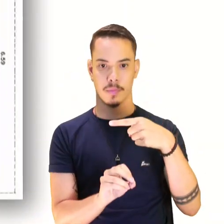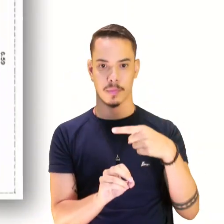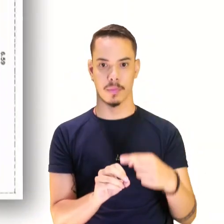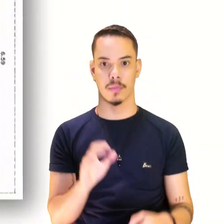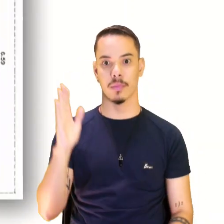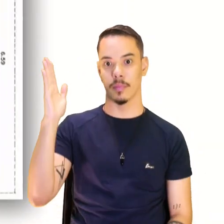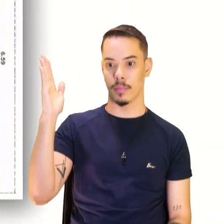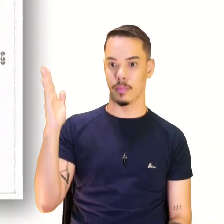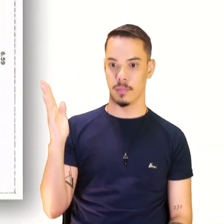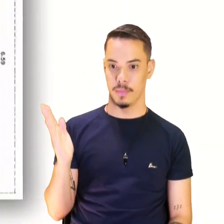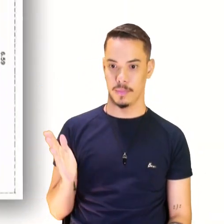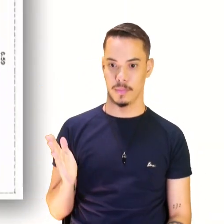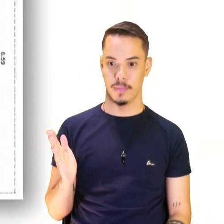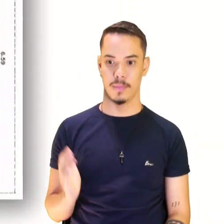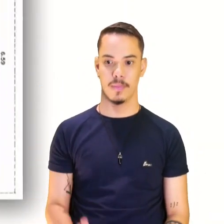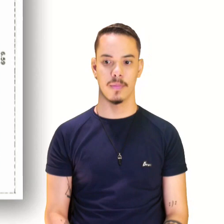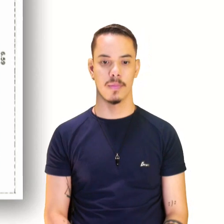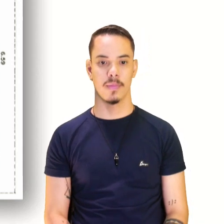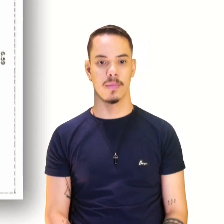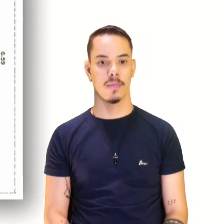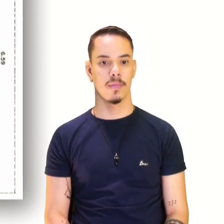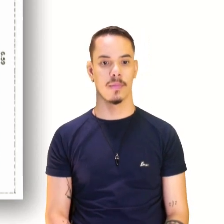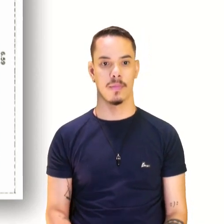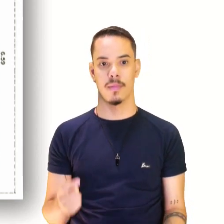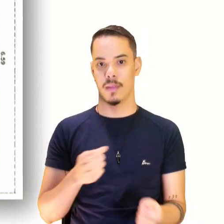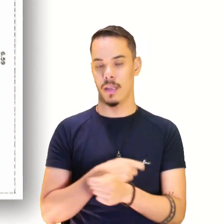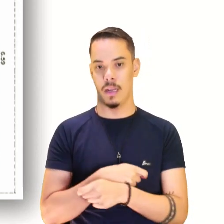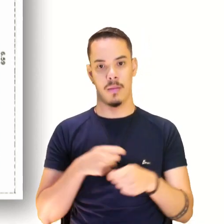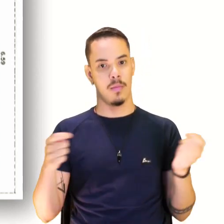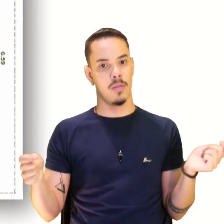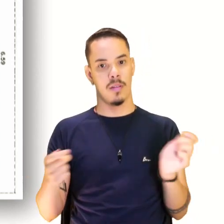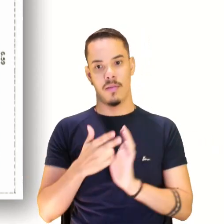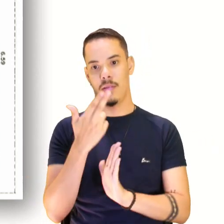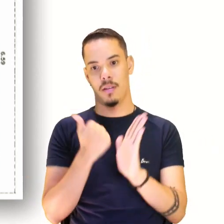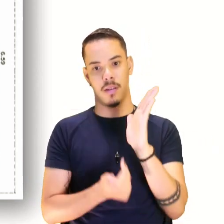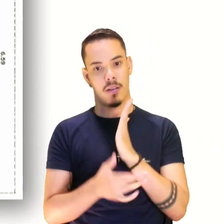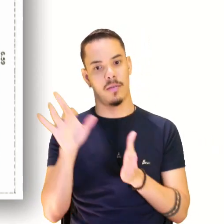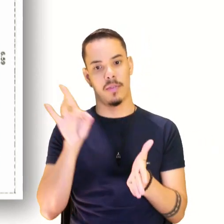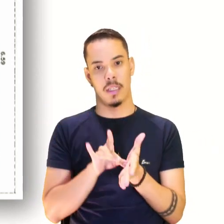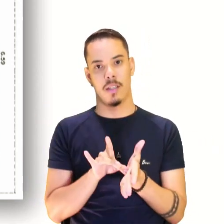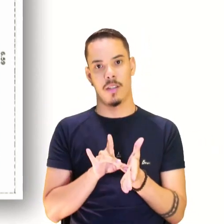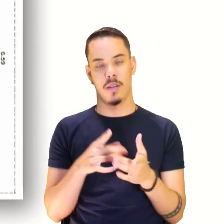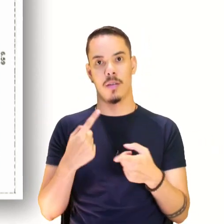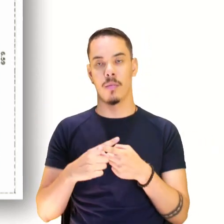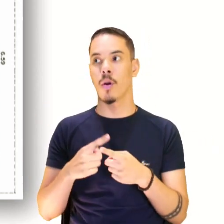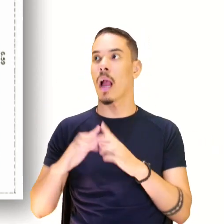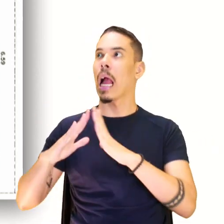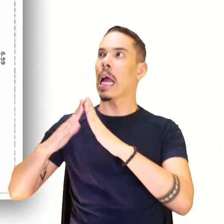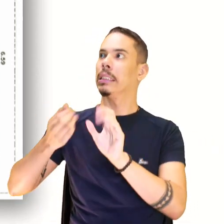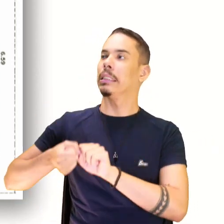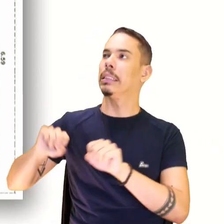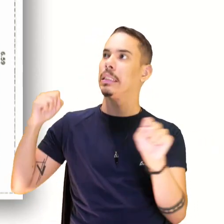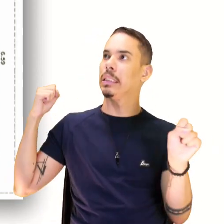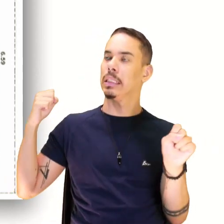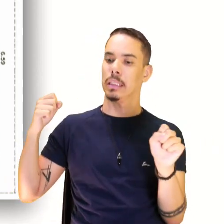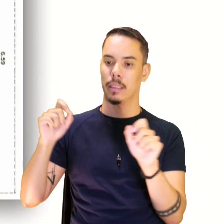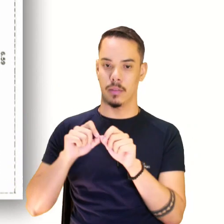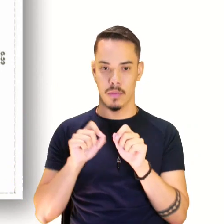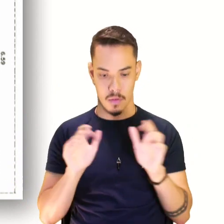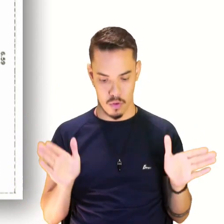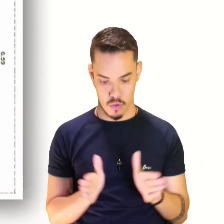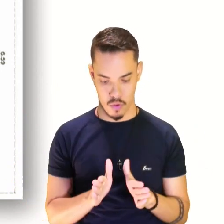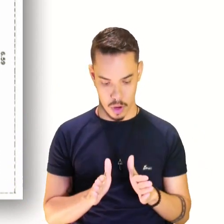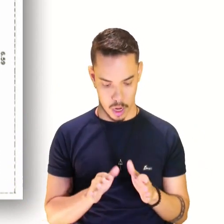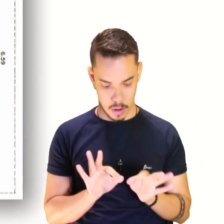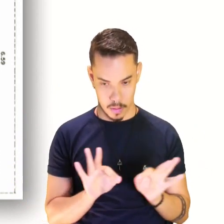planta na escala 1 para 50, né? Não tem como a gente desenhar em escala real, lógico, né? Então, os projetos são feitos com uma escala,